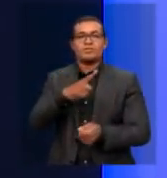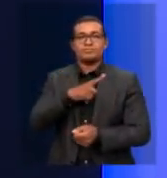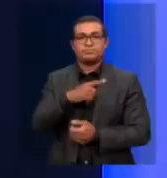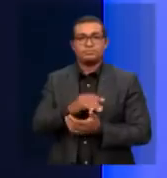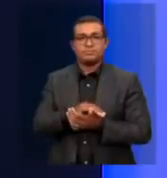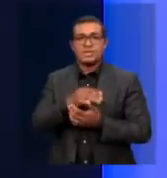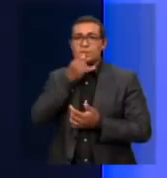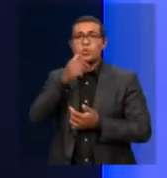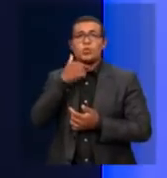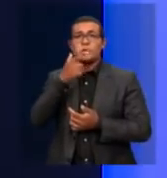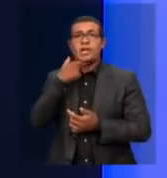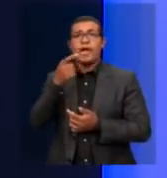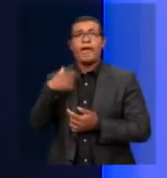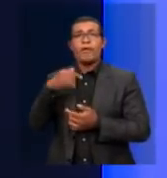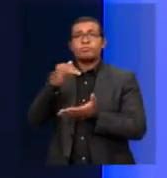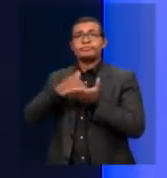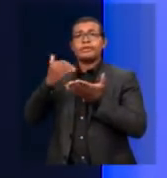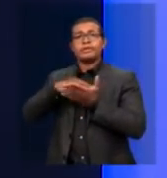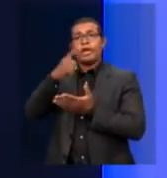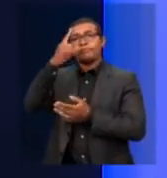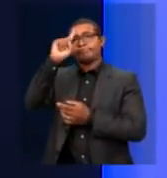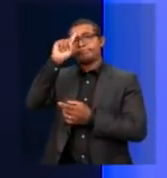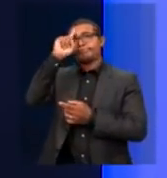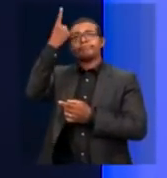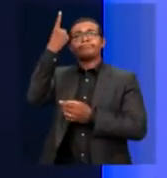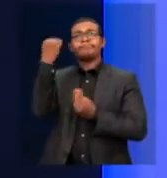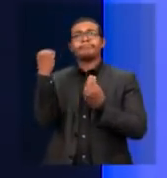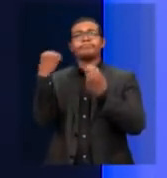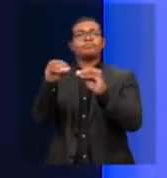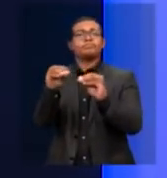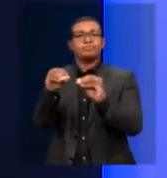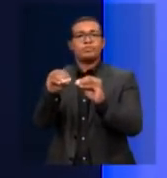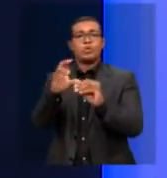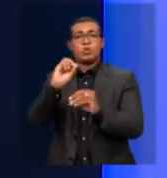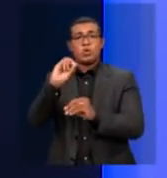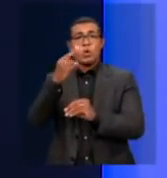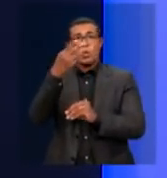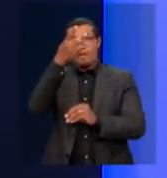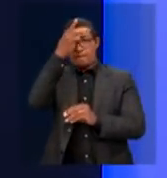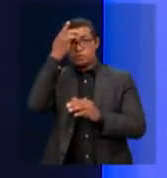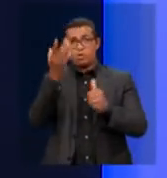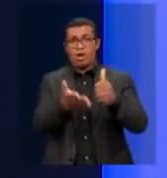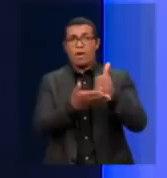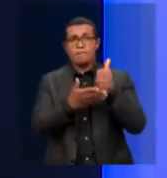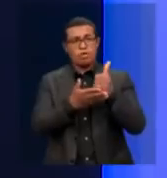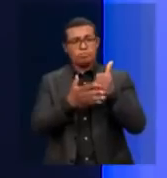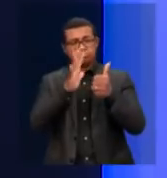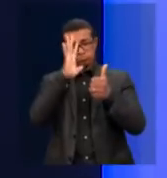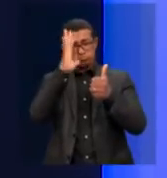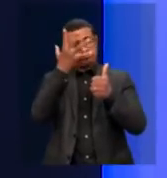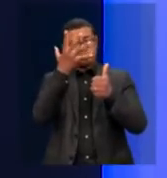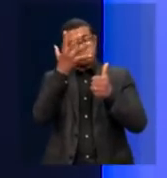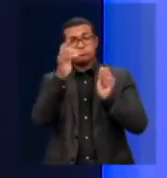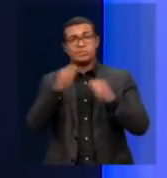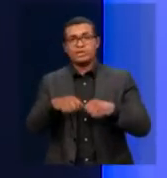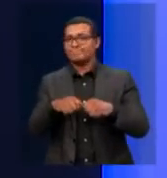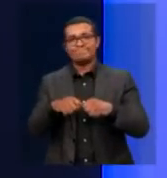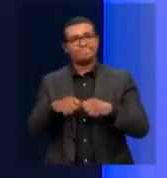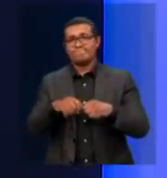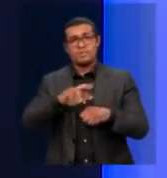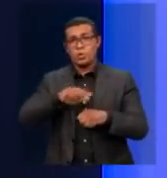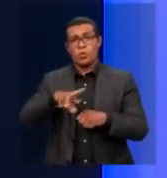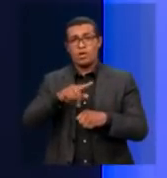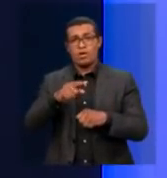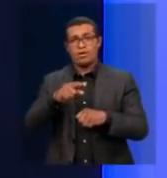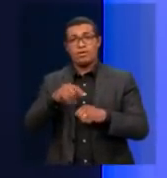da cabeça que saia de um secretário ou de alguém de um assessor nós queremos que o desenvolvimento do estado do espírito santo